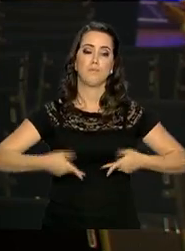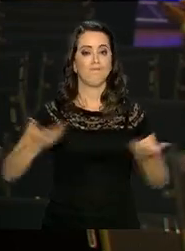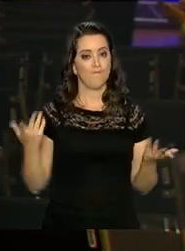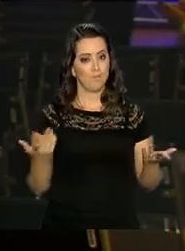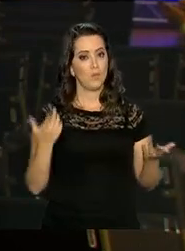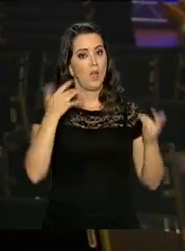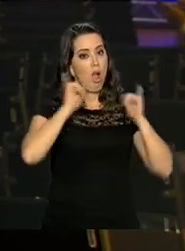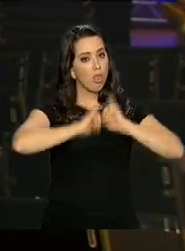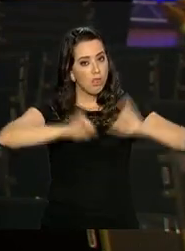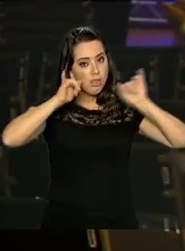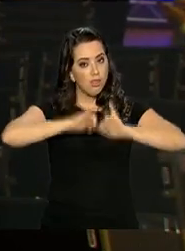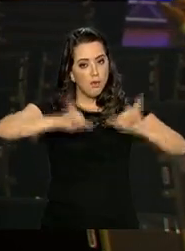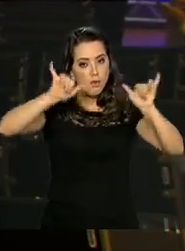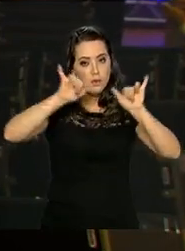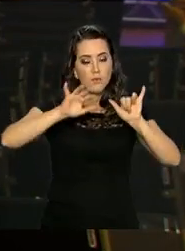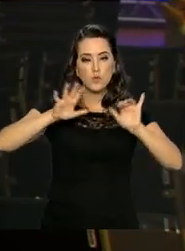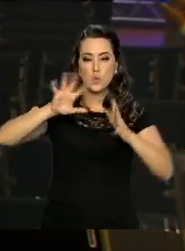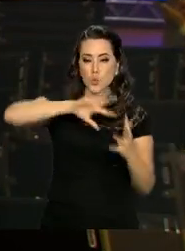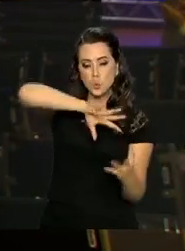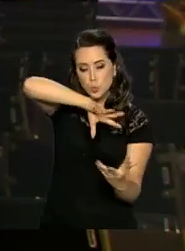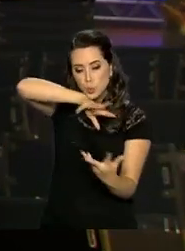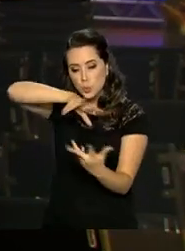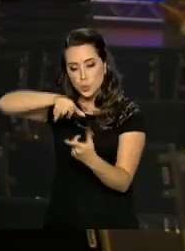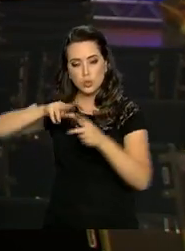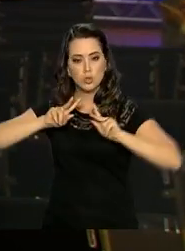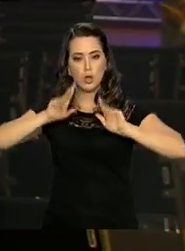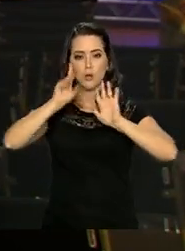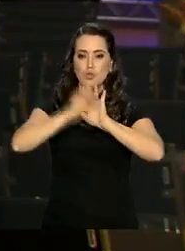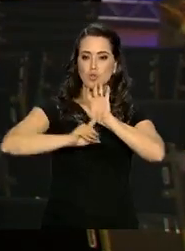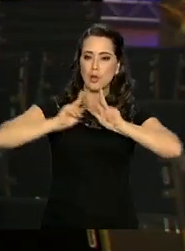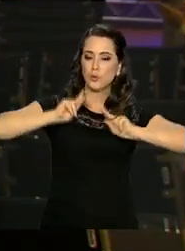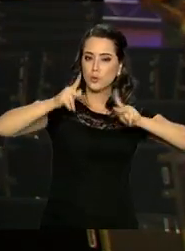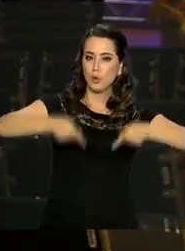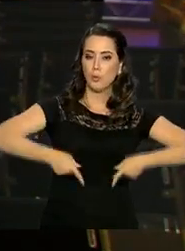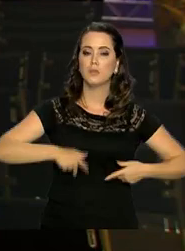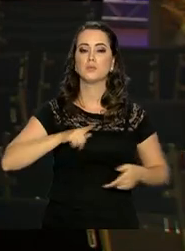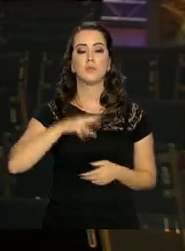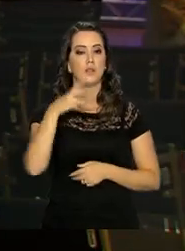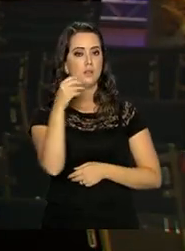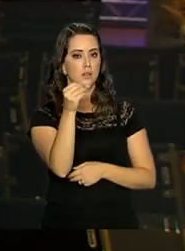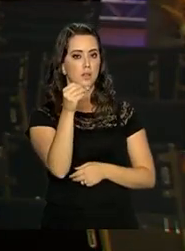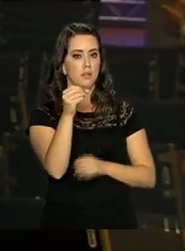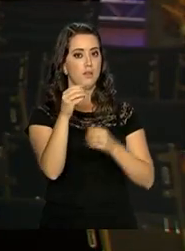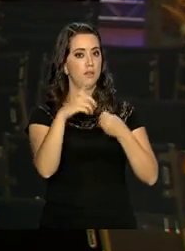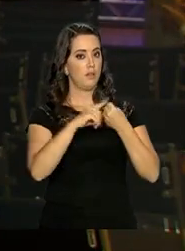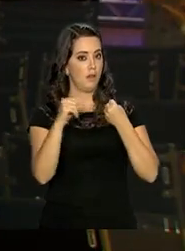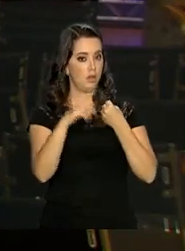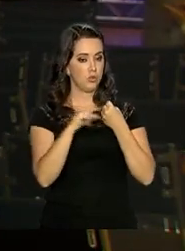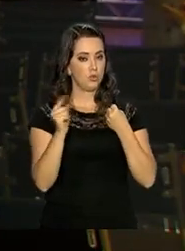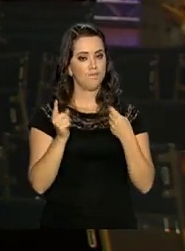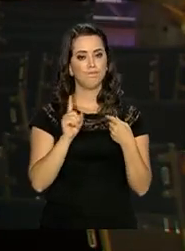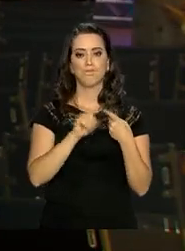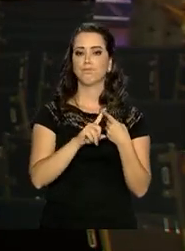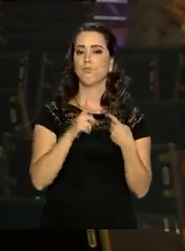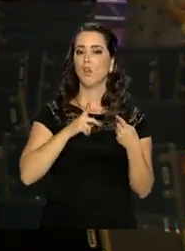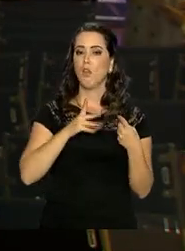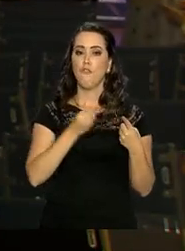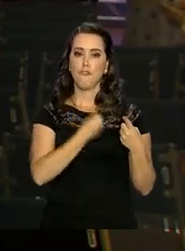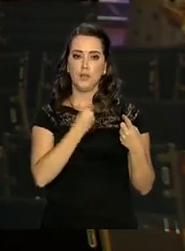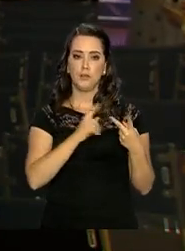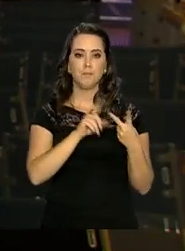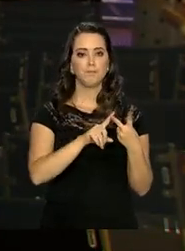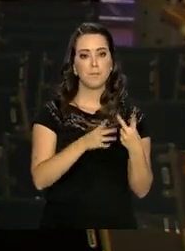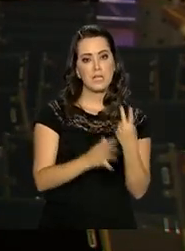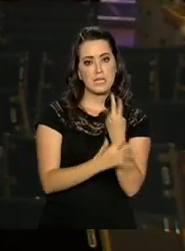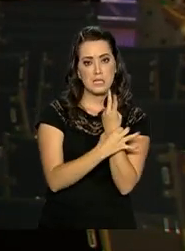Universal dos Direitos Humanos, que este ano completa 70 anos, tem 30 artigos e traz entre as garantias o direito à vida,